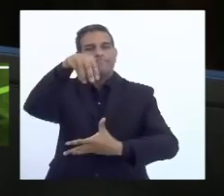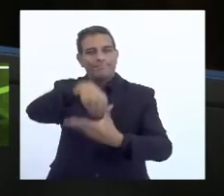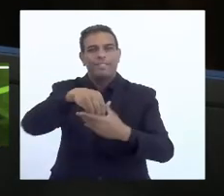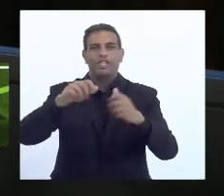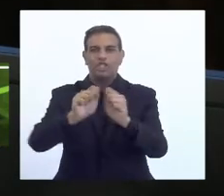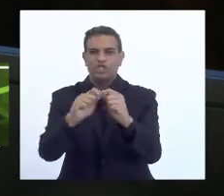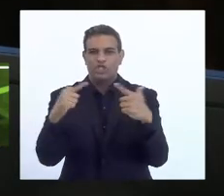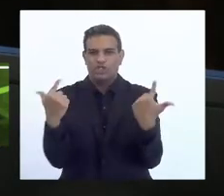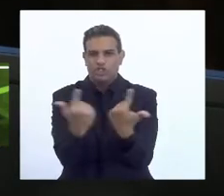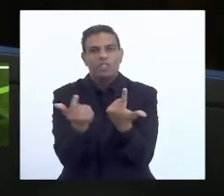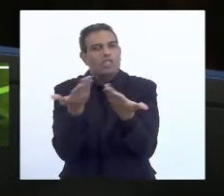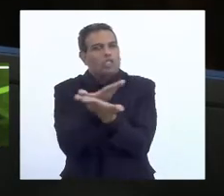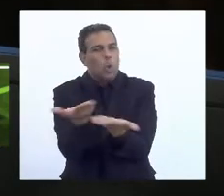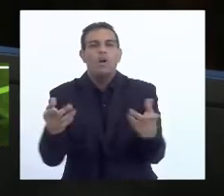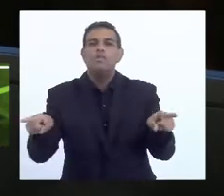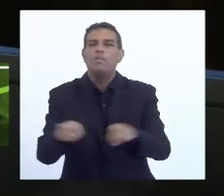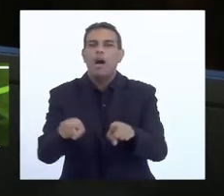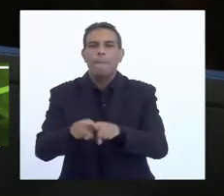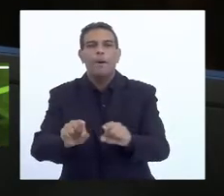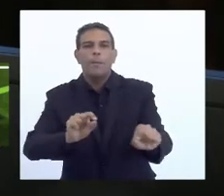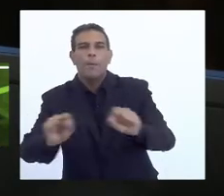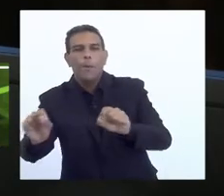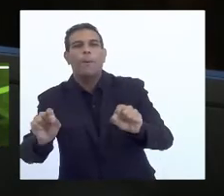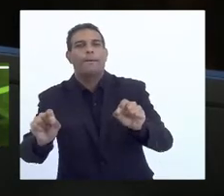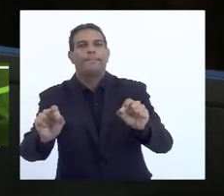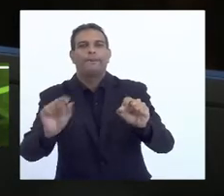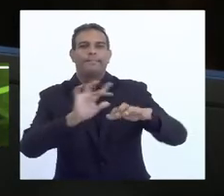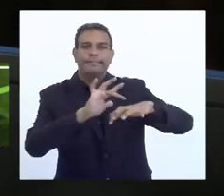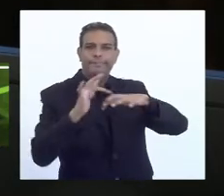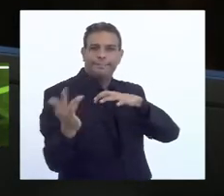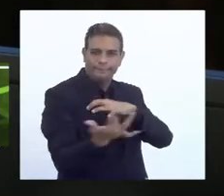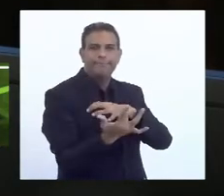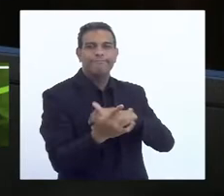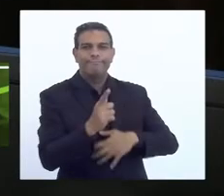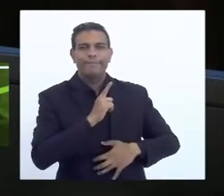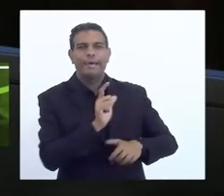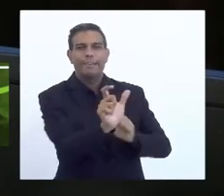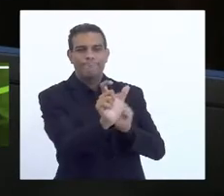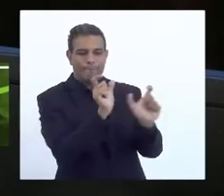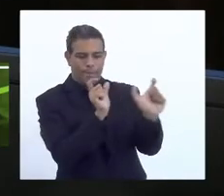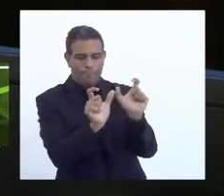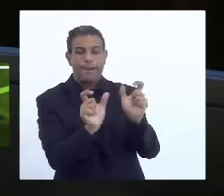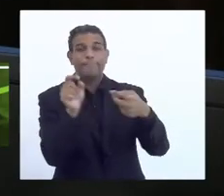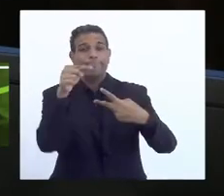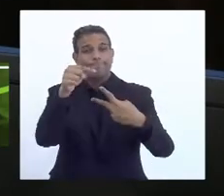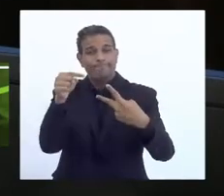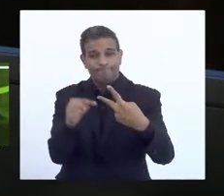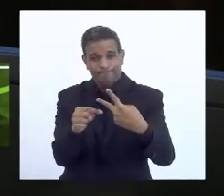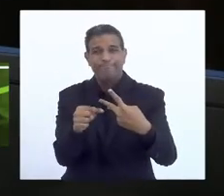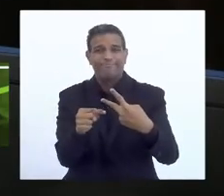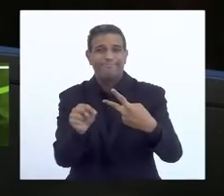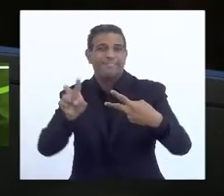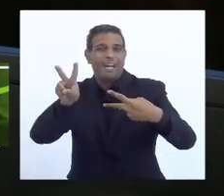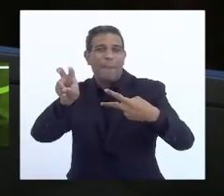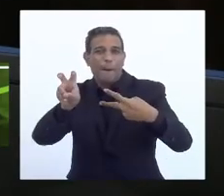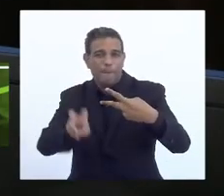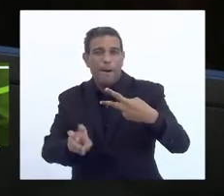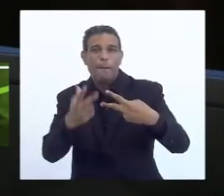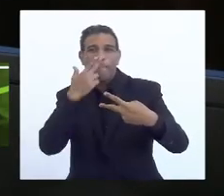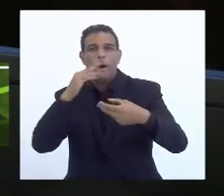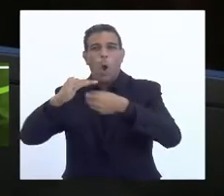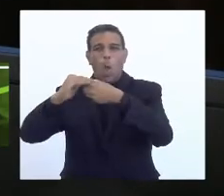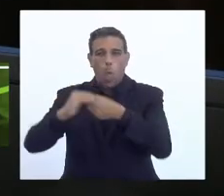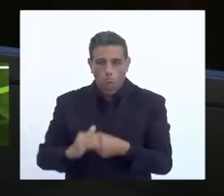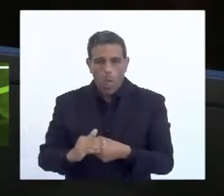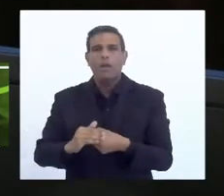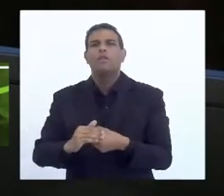casas legislativas e também nas redes sociais. Eu tenho 2 características apelidadas para tentar me